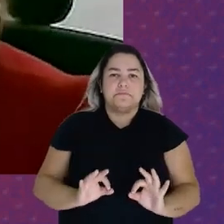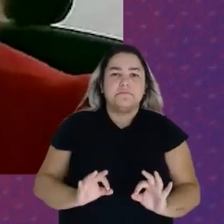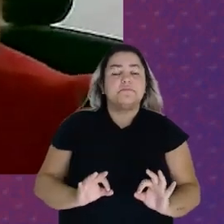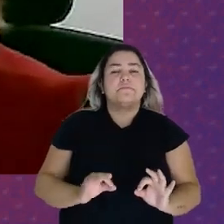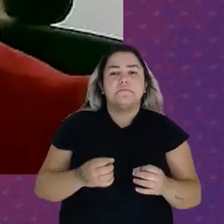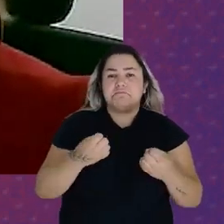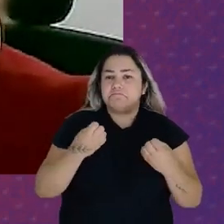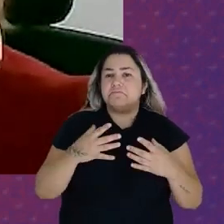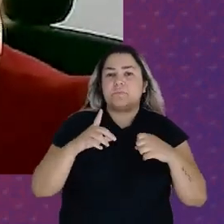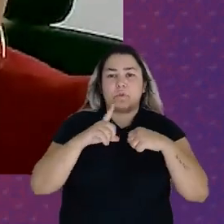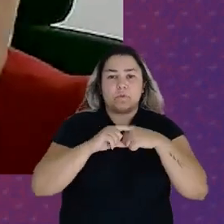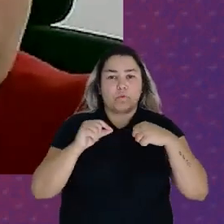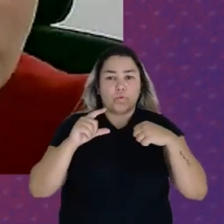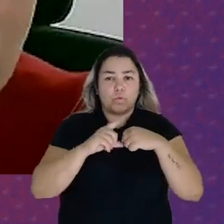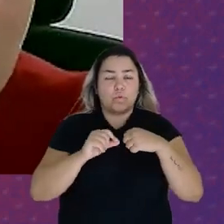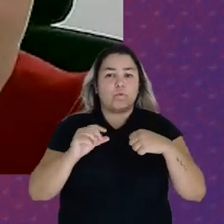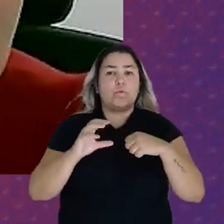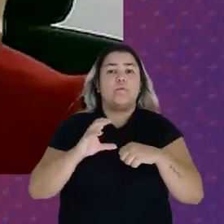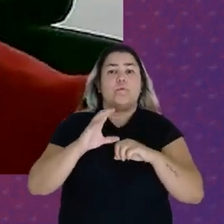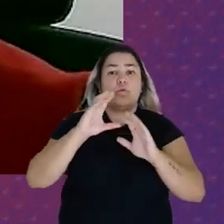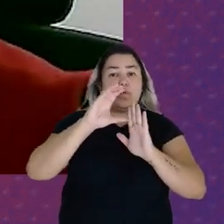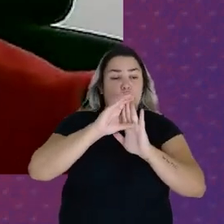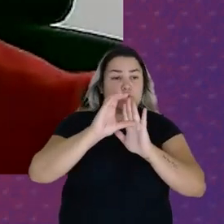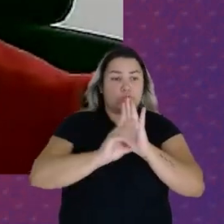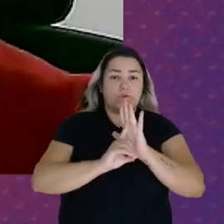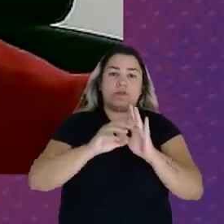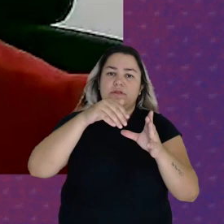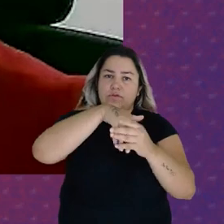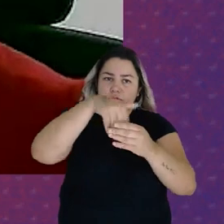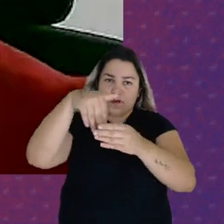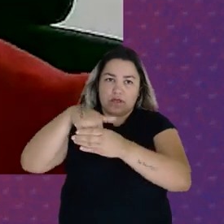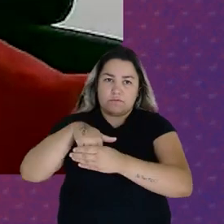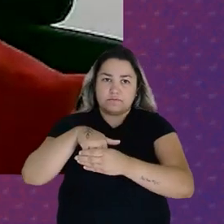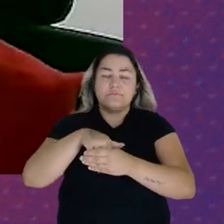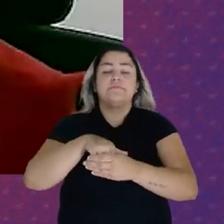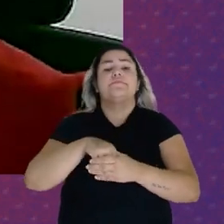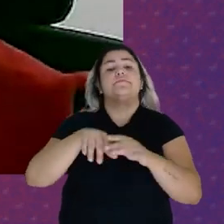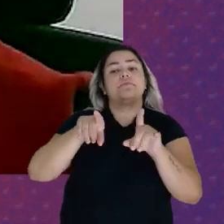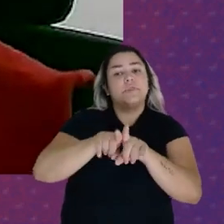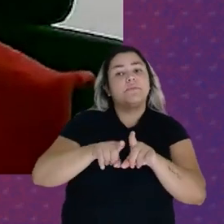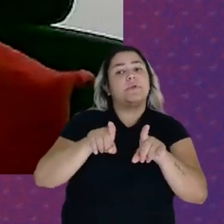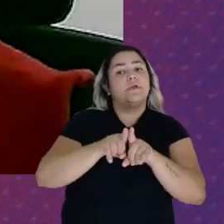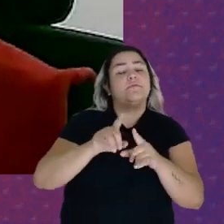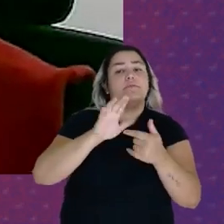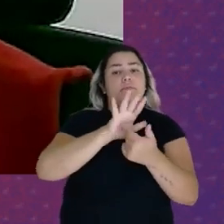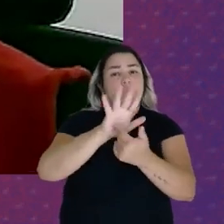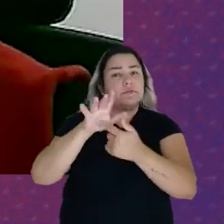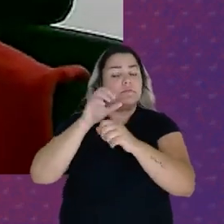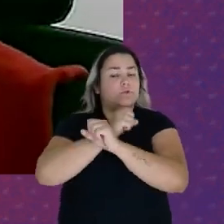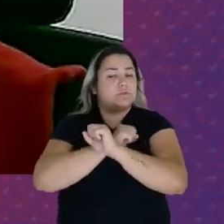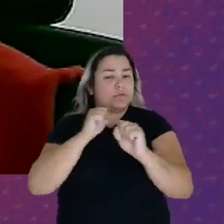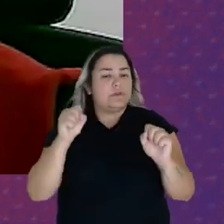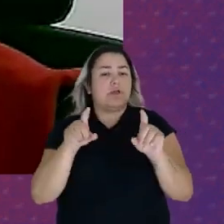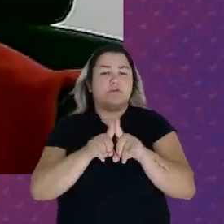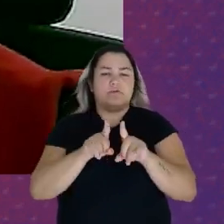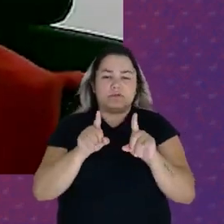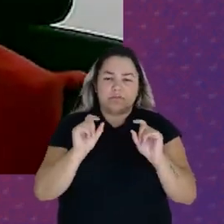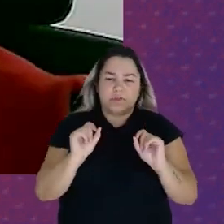artigos do Código Eleitoral, e que trazem, então, a possibilidade